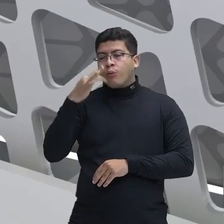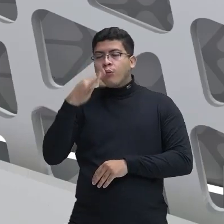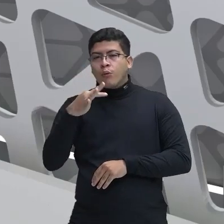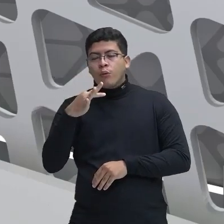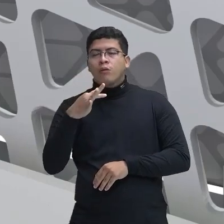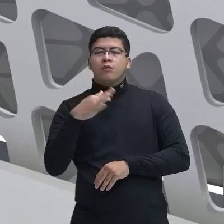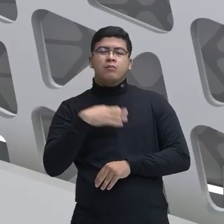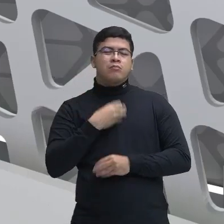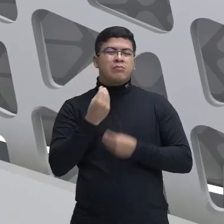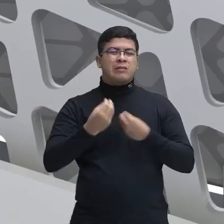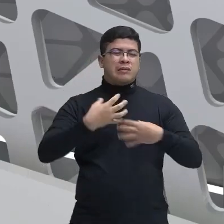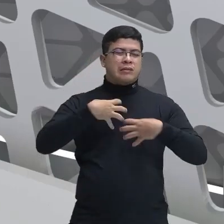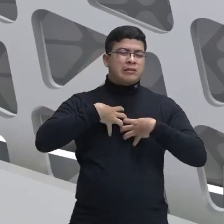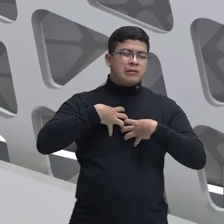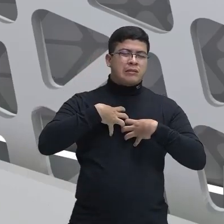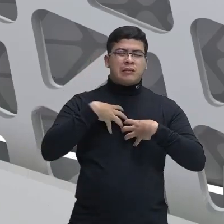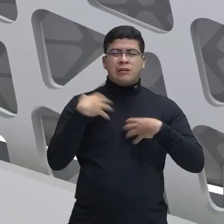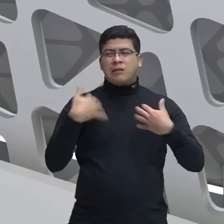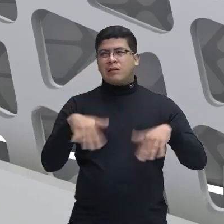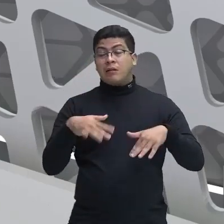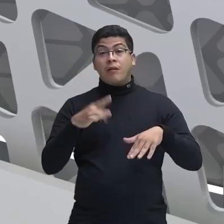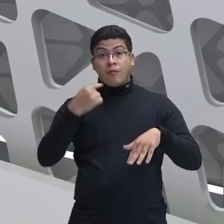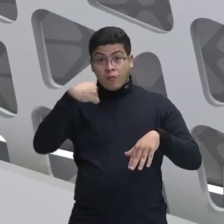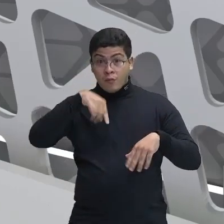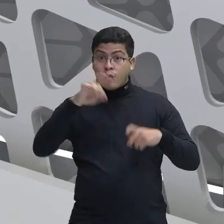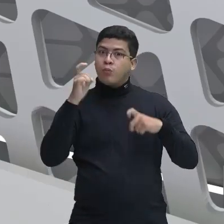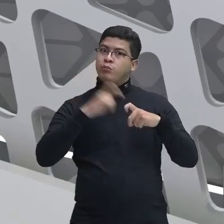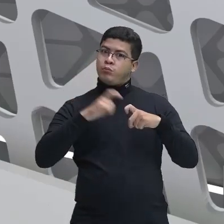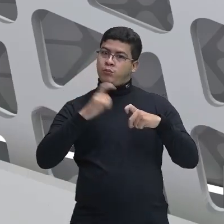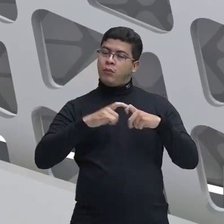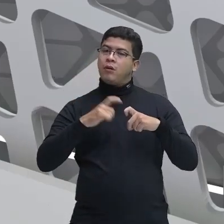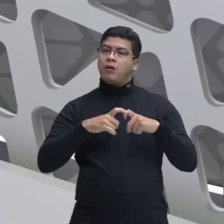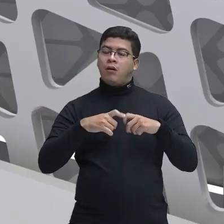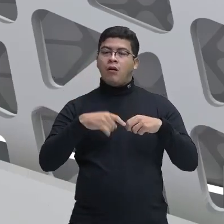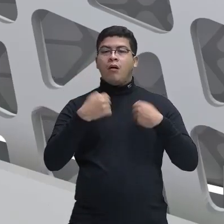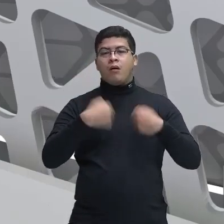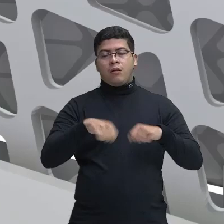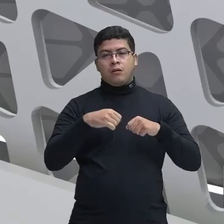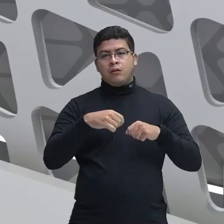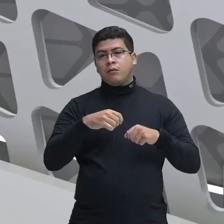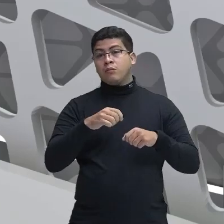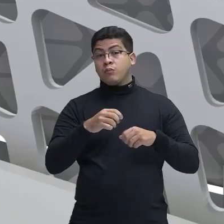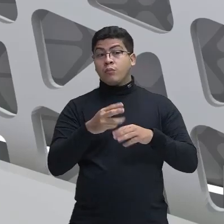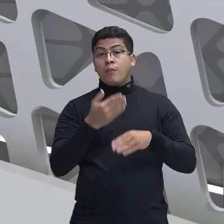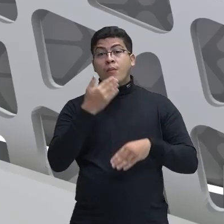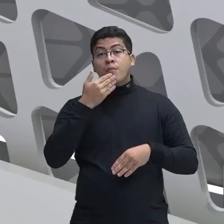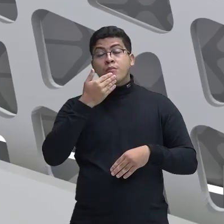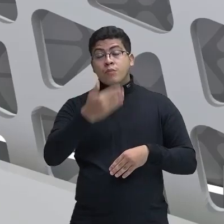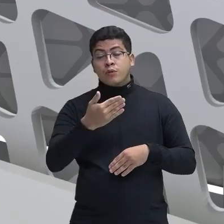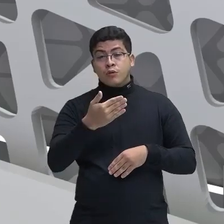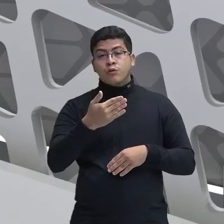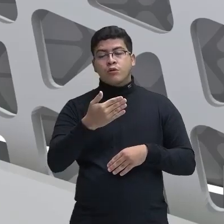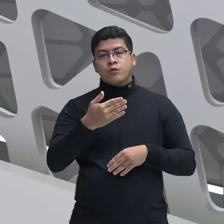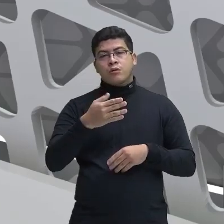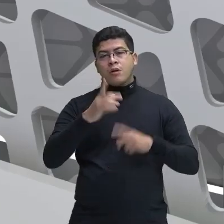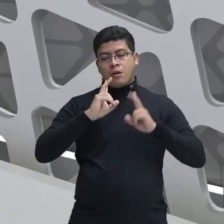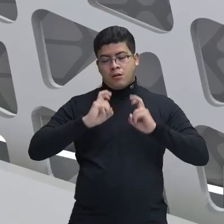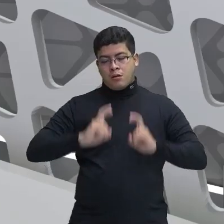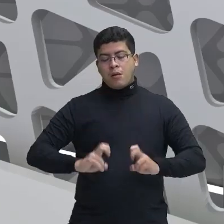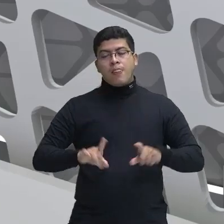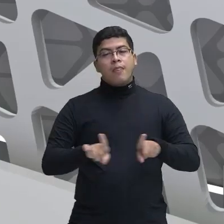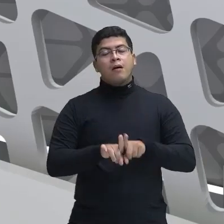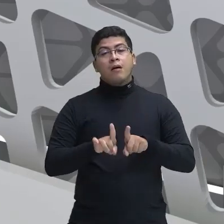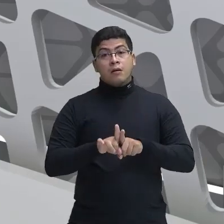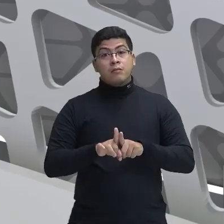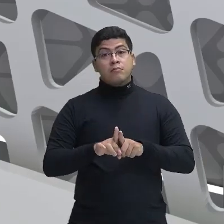sentindo mal-estar, eu vou procurar um médico. Vou procurar um médico, solicitar exame, fazer testes, porque a gente